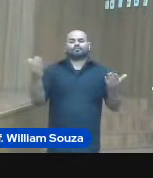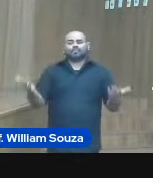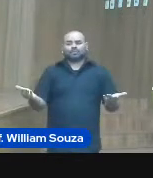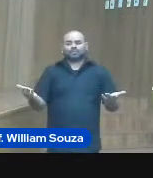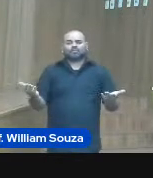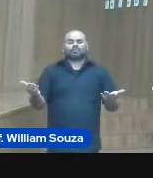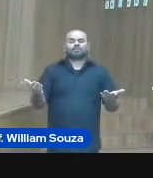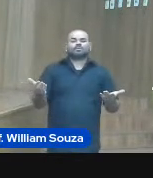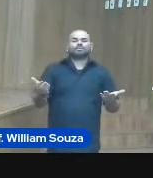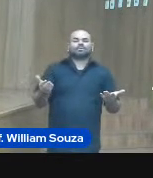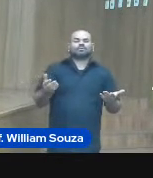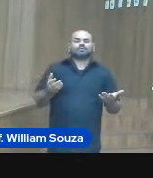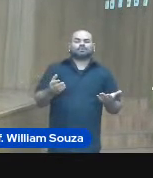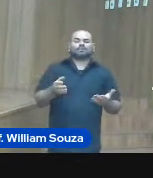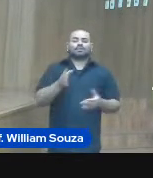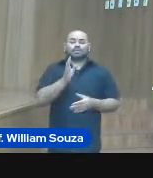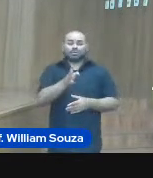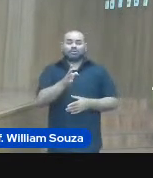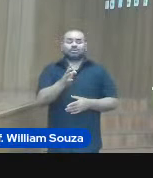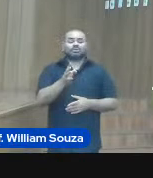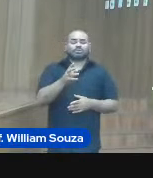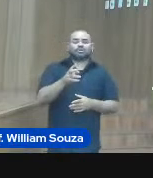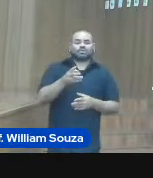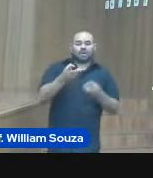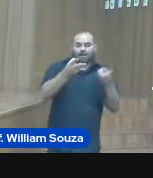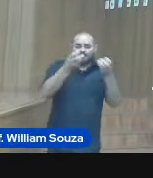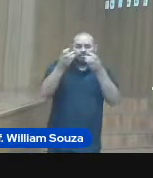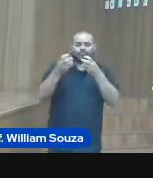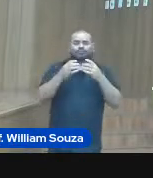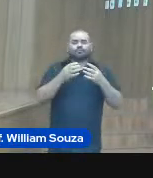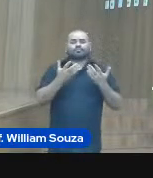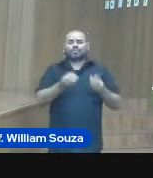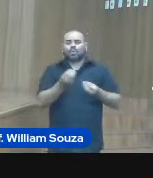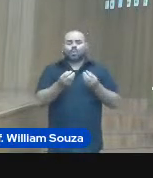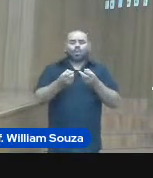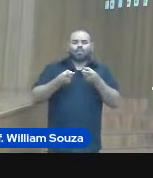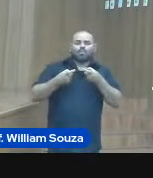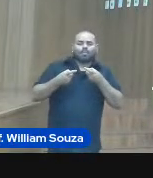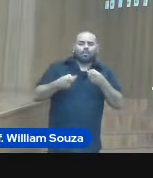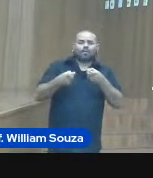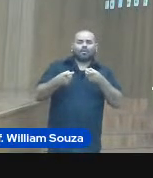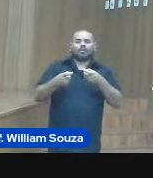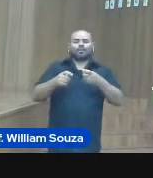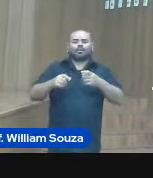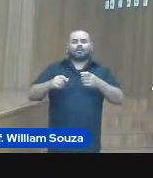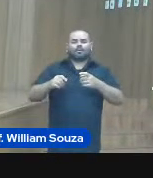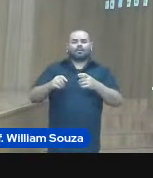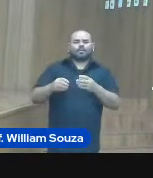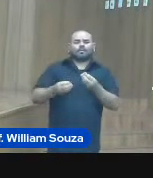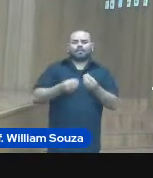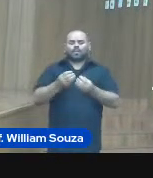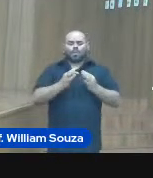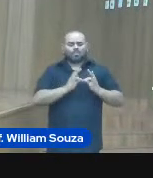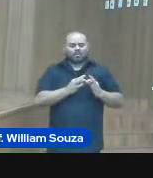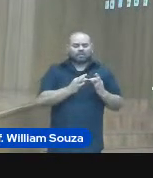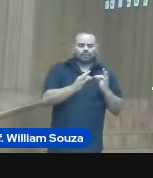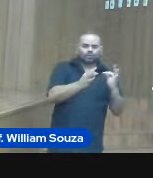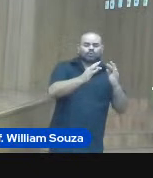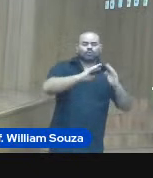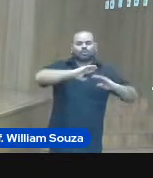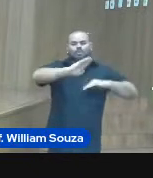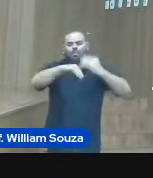já viu a questão da guerra, né? Como que inspirou o fazer tecnológico, o desenvolvimento,